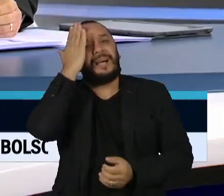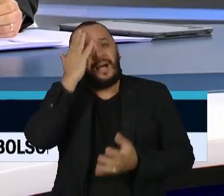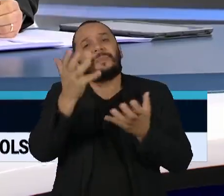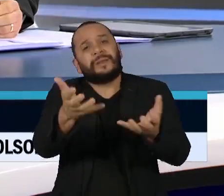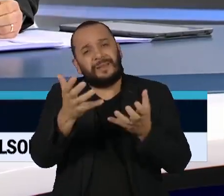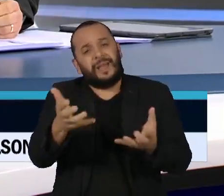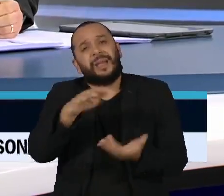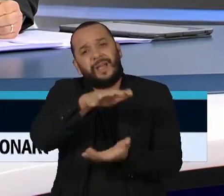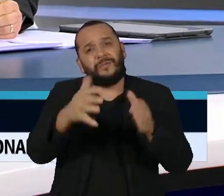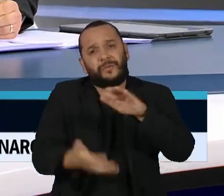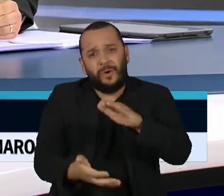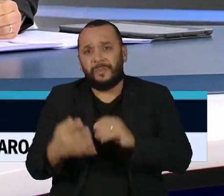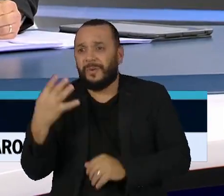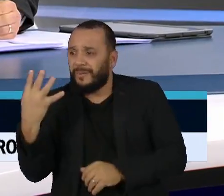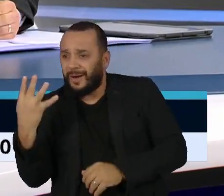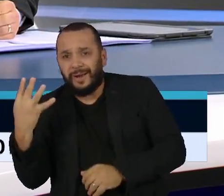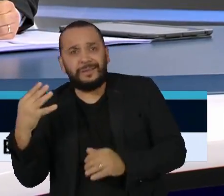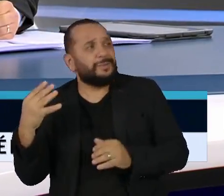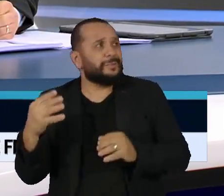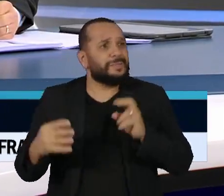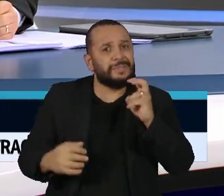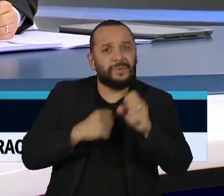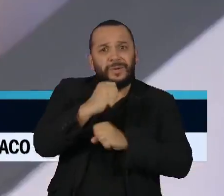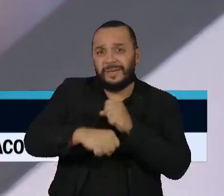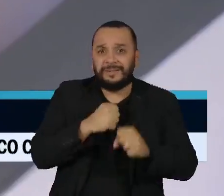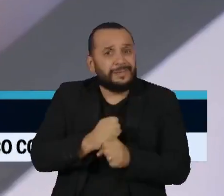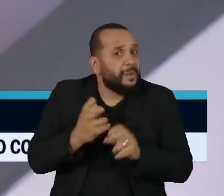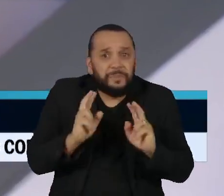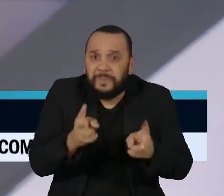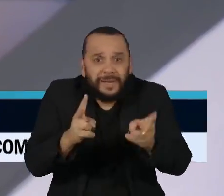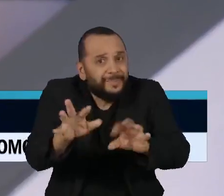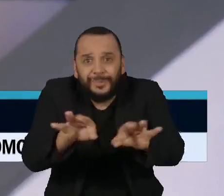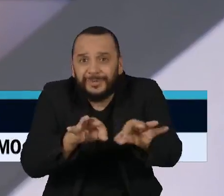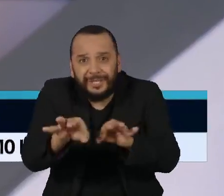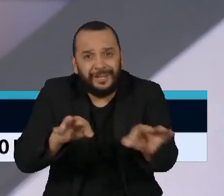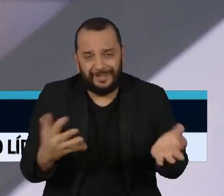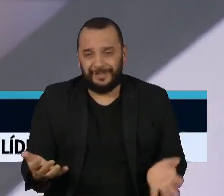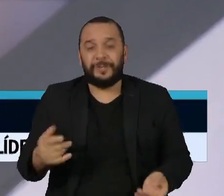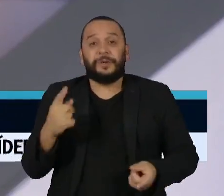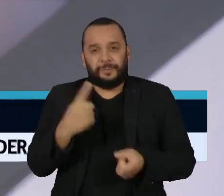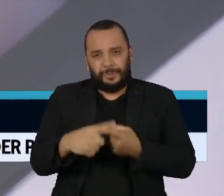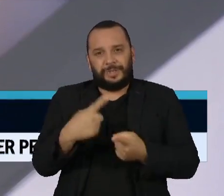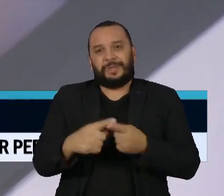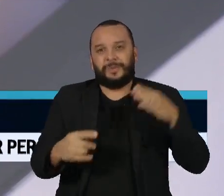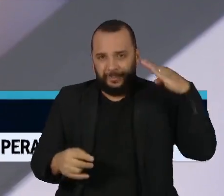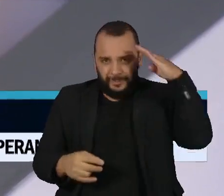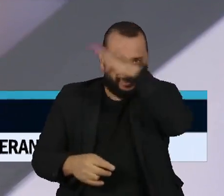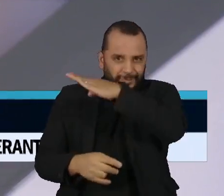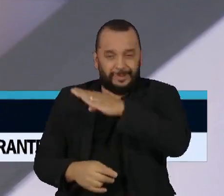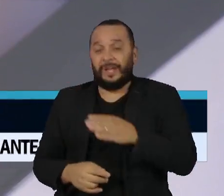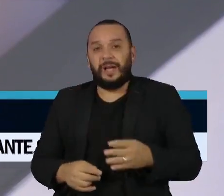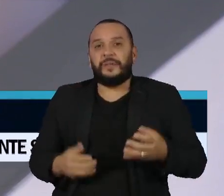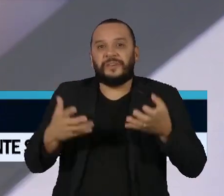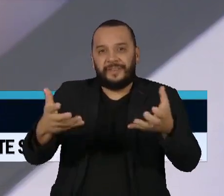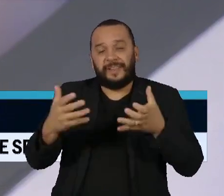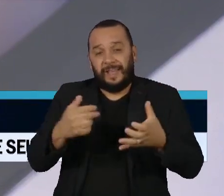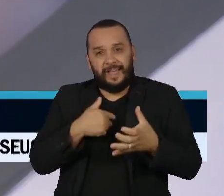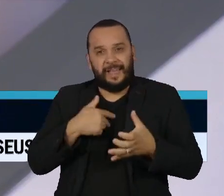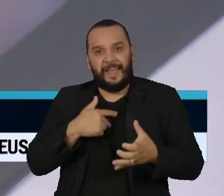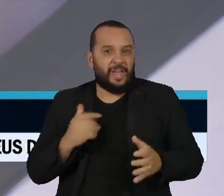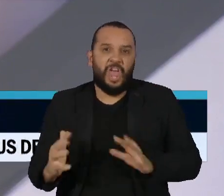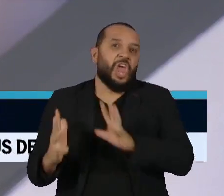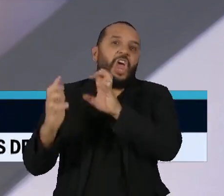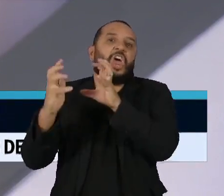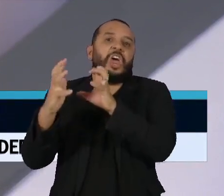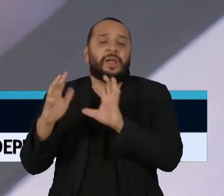anos. É o mesmo projeto que está sendo negociado desde então. Então, assim, quando o Bolsonaro vai para essa briga, ele está ignorando que o